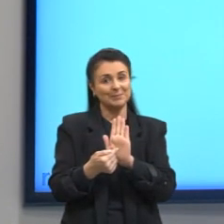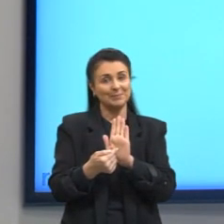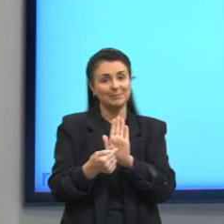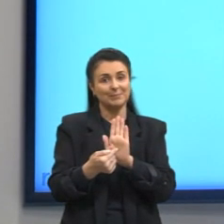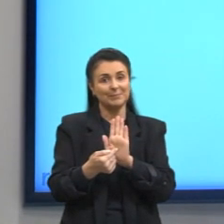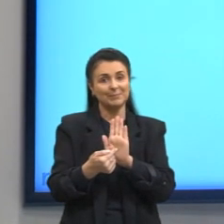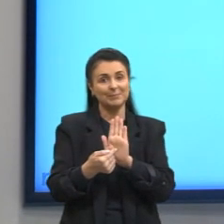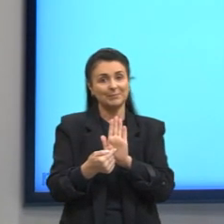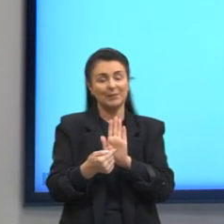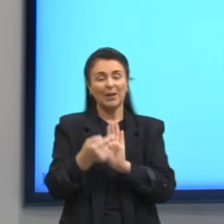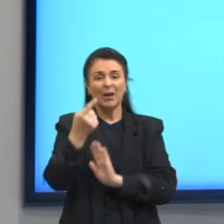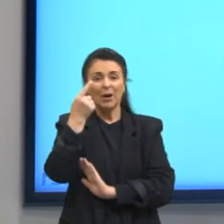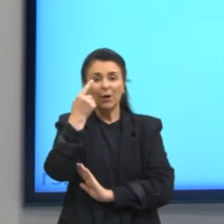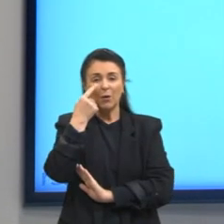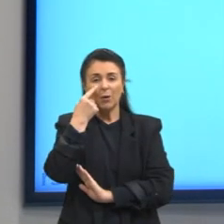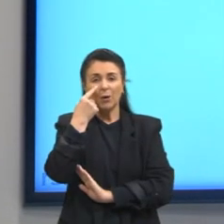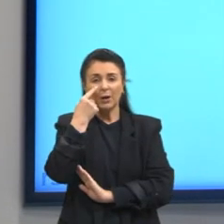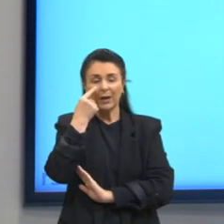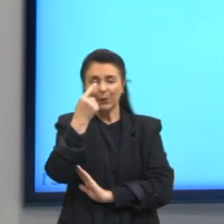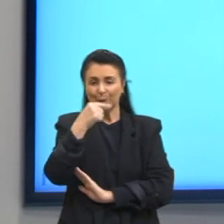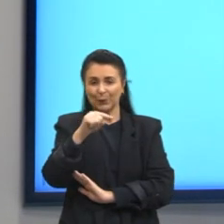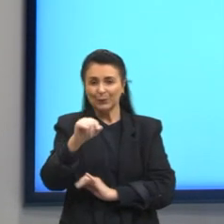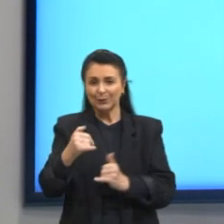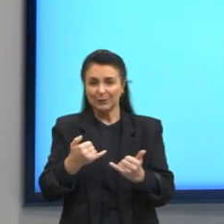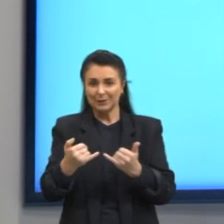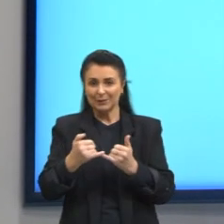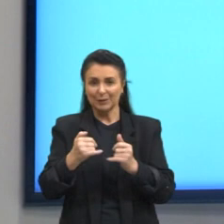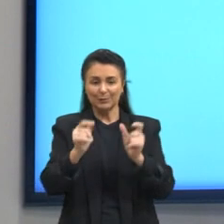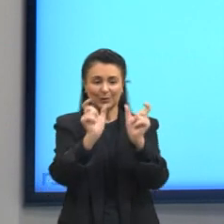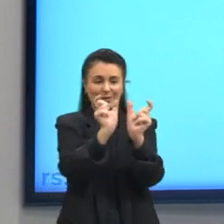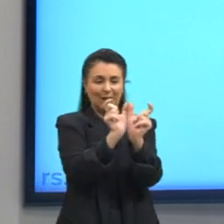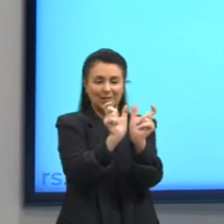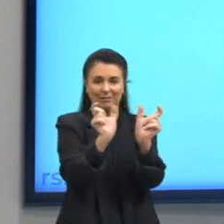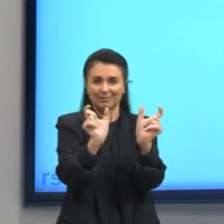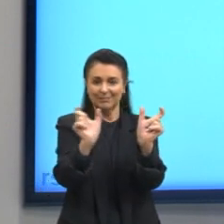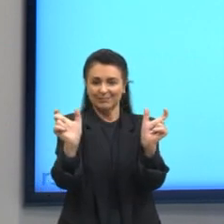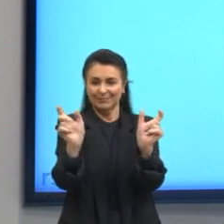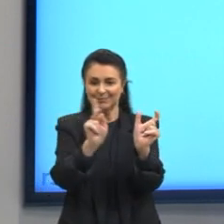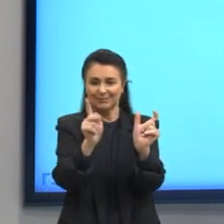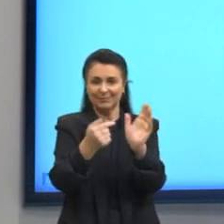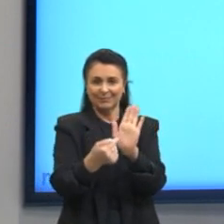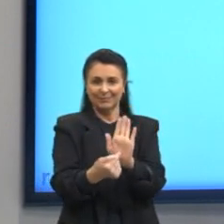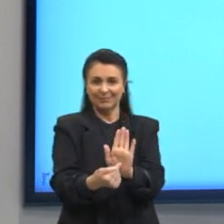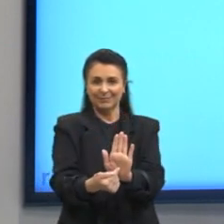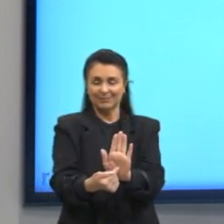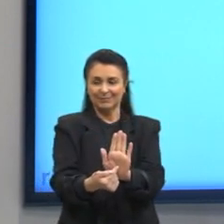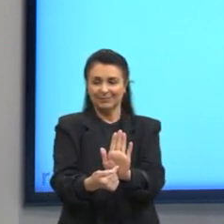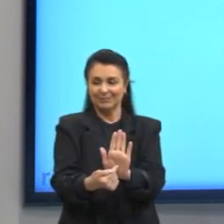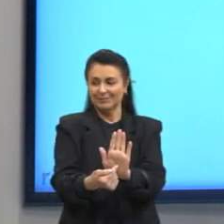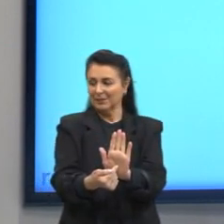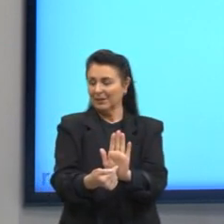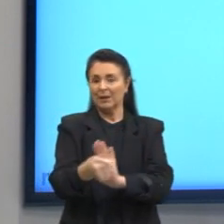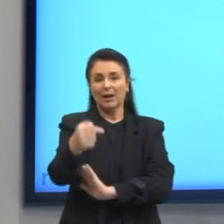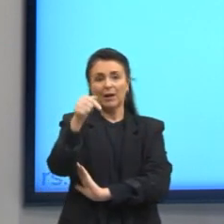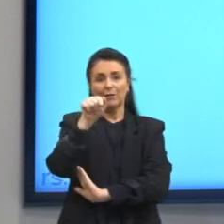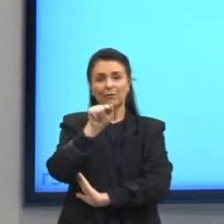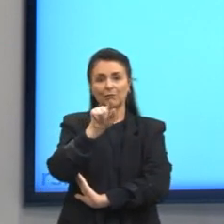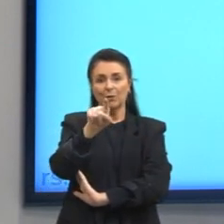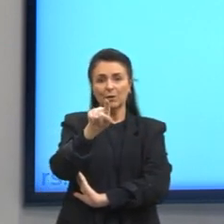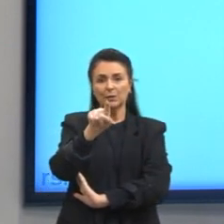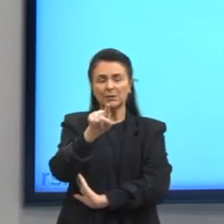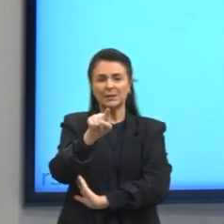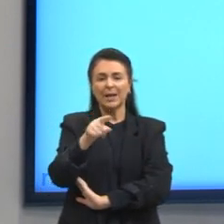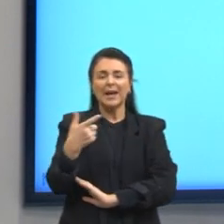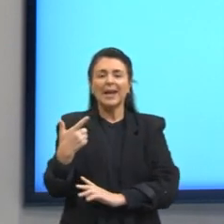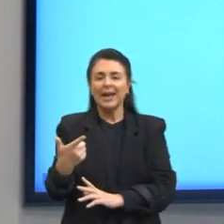Olá e Olhe este outro exemplo aqui de uma tirinha que eu acho muito Fantástico você é um